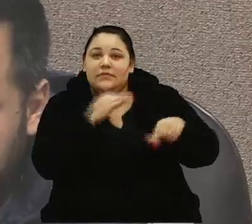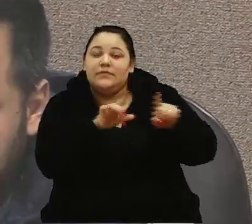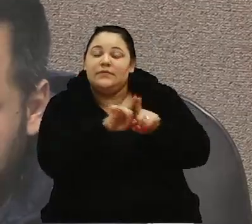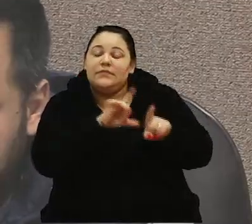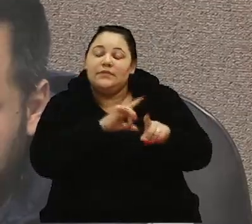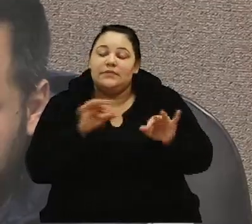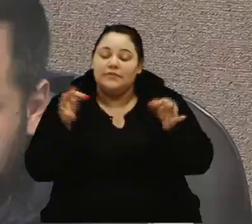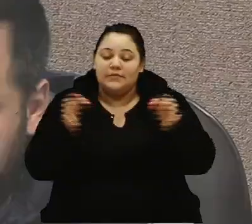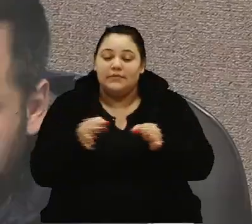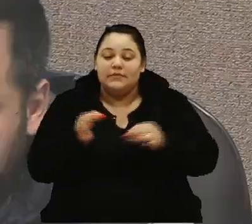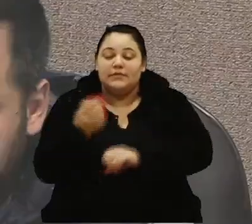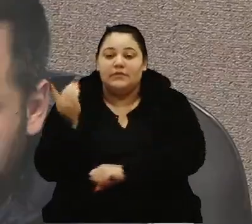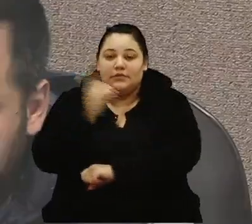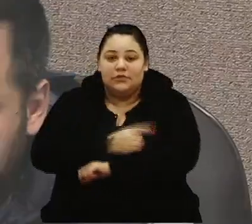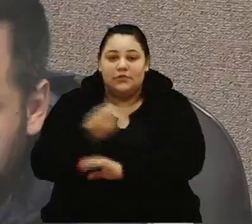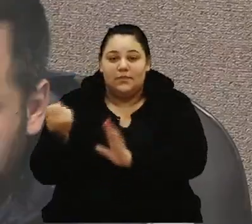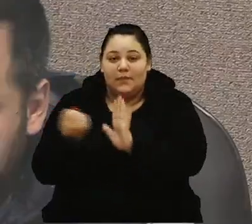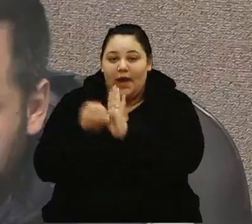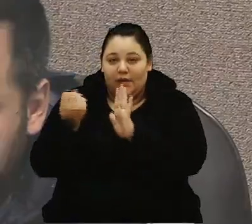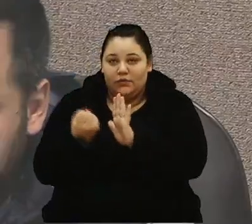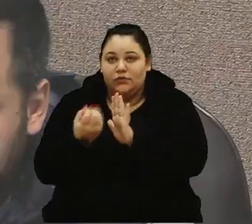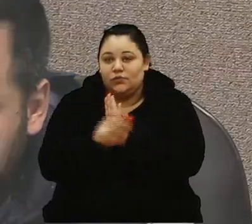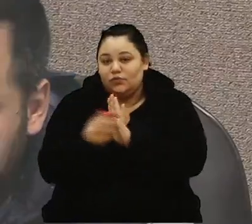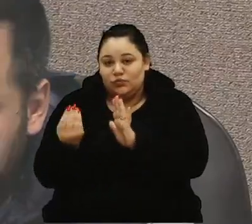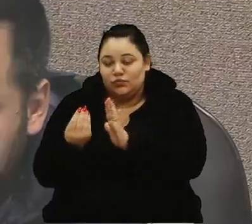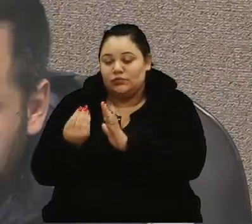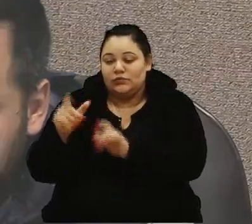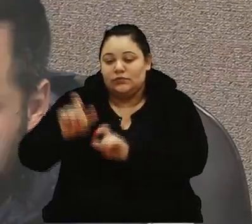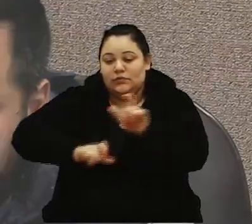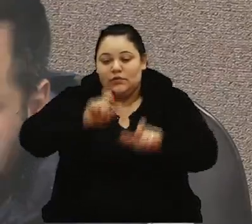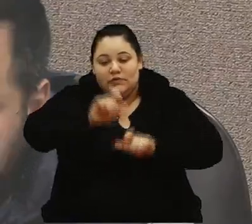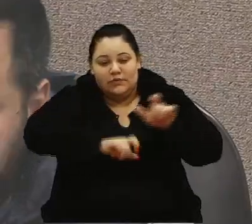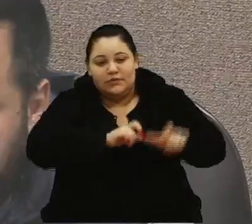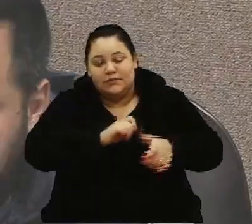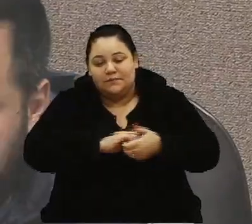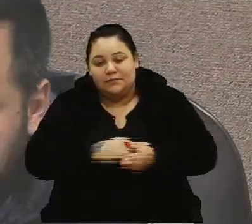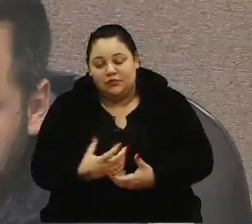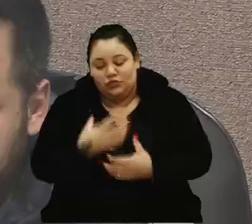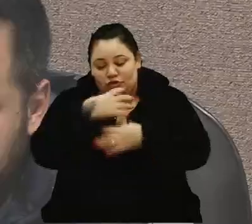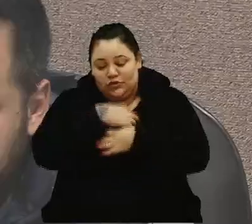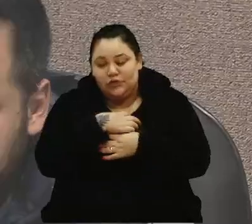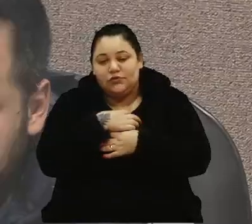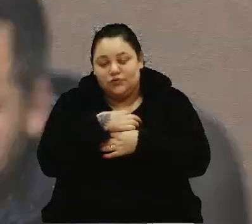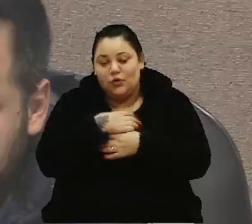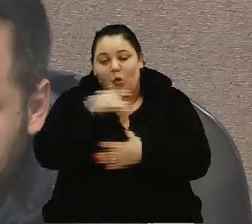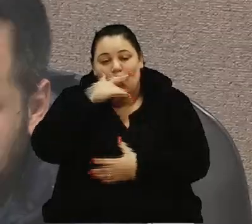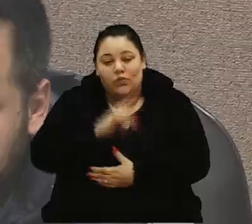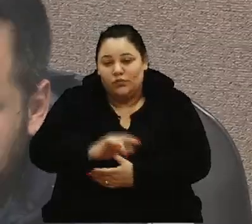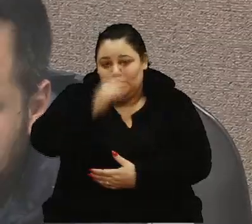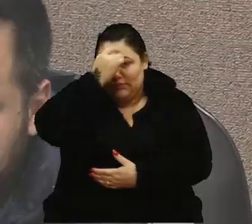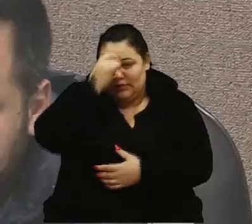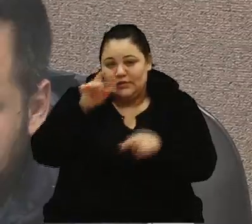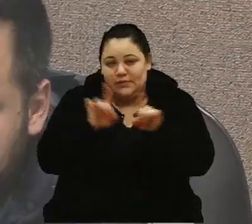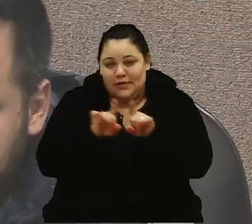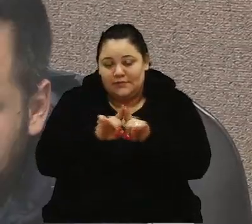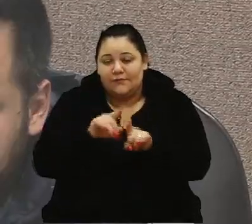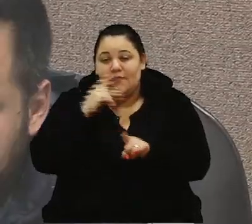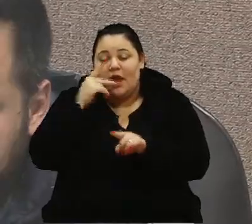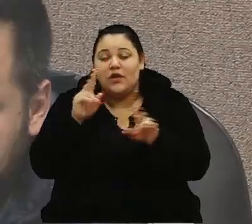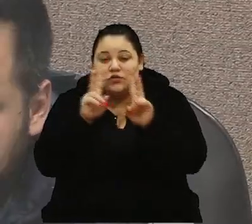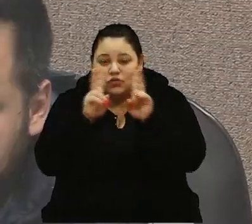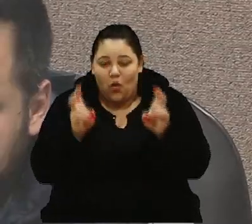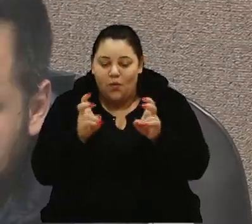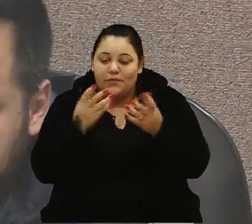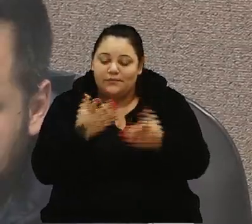essa data vai marcar muito para muitas pessoas como uma forma da gente conscientizar da existência